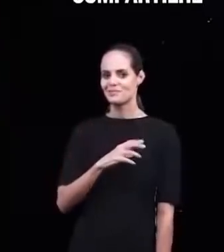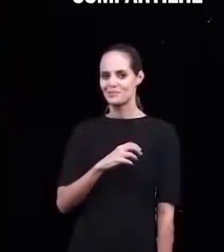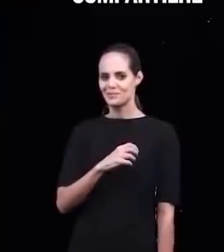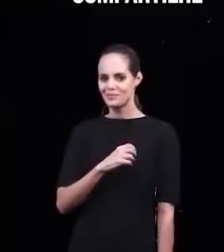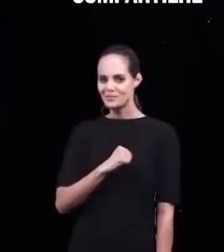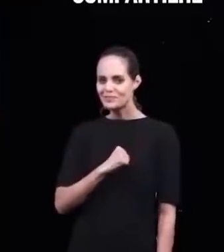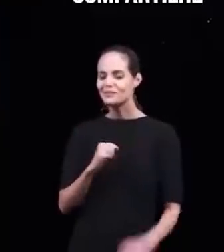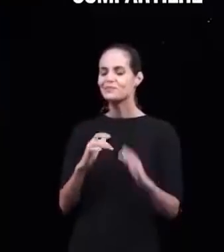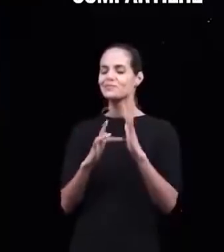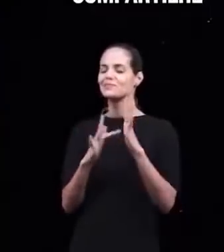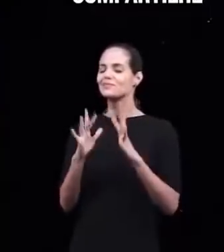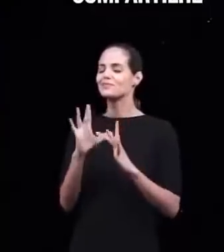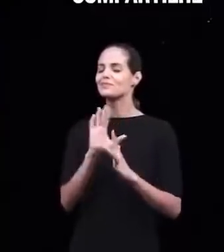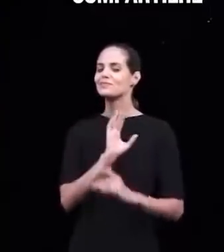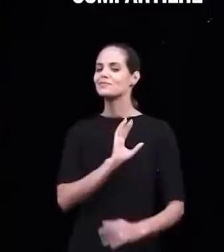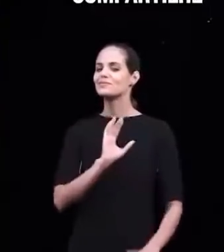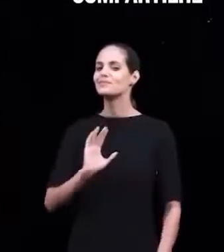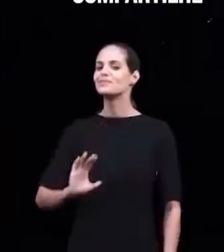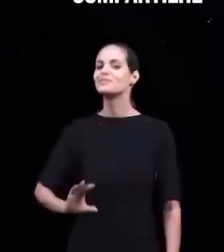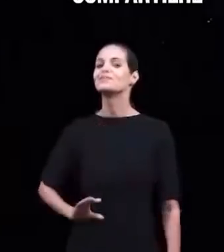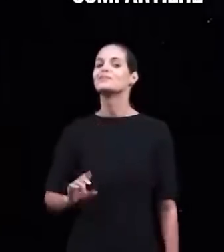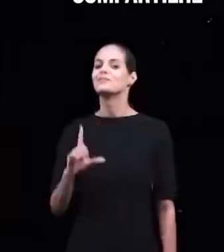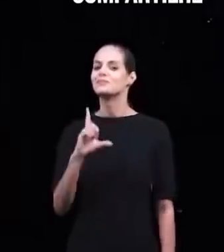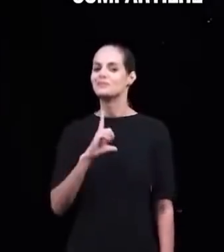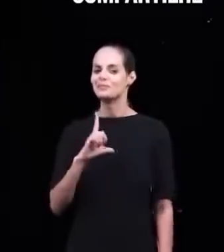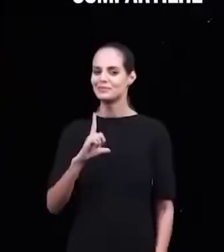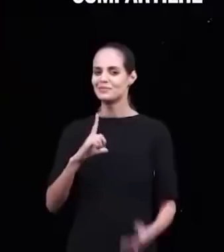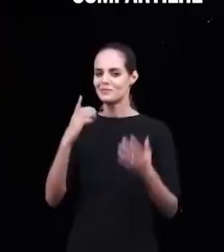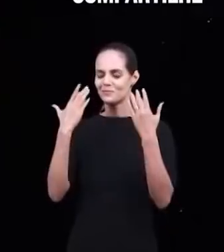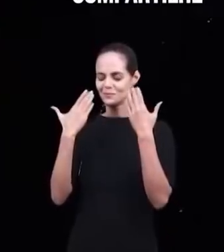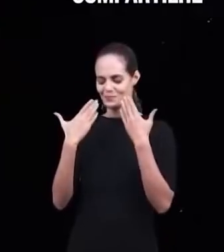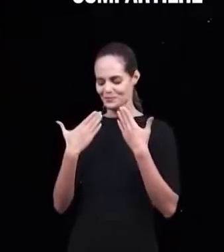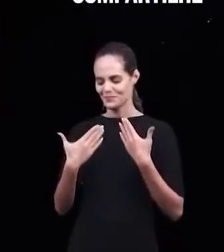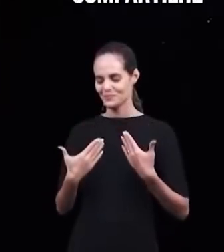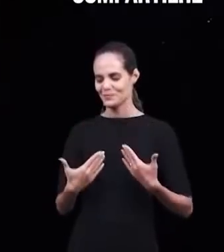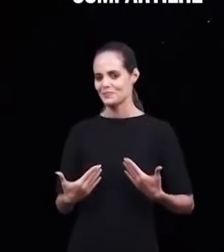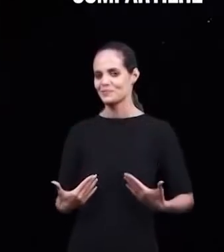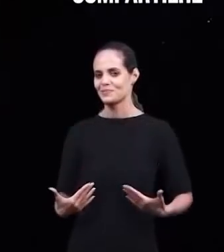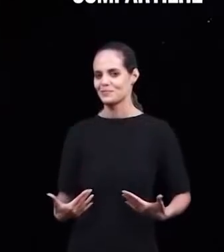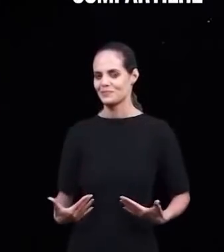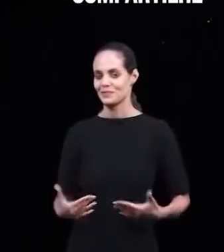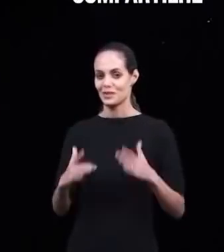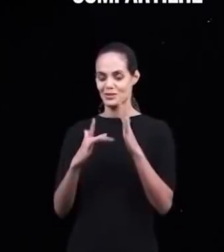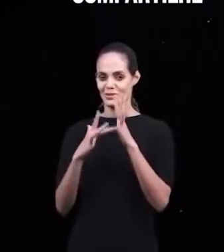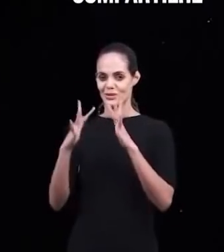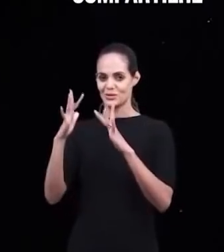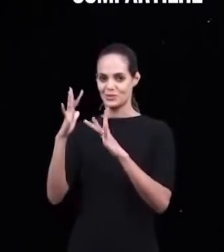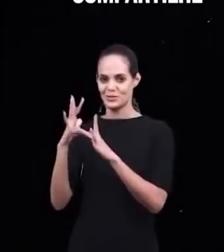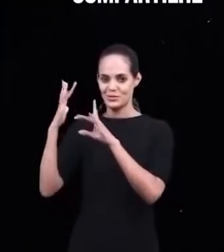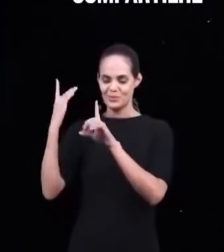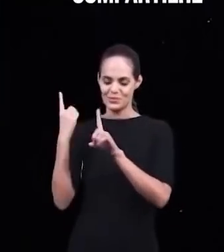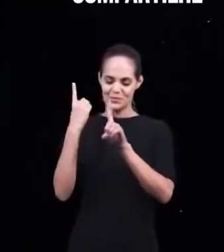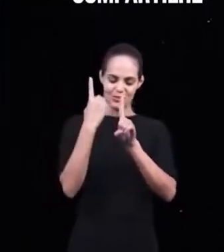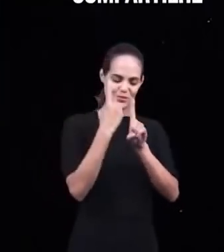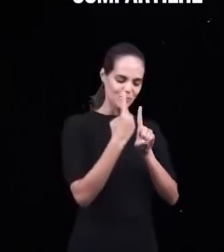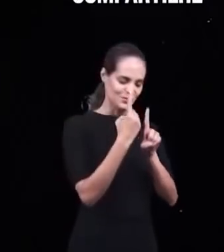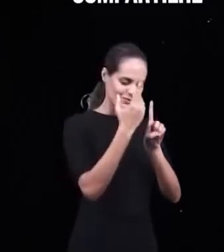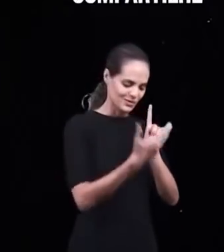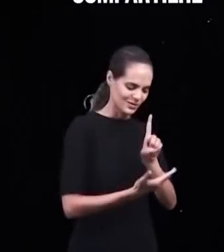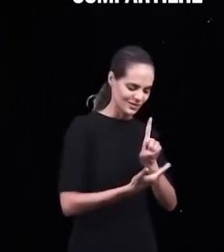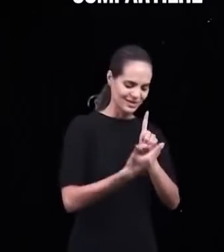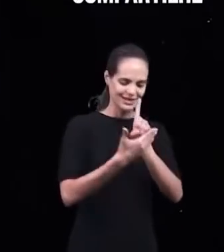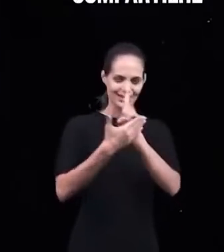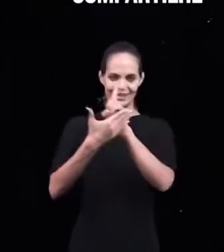que Cristo tem por mim. Jesus achou-me,